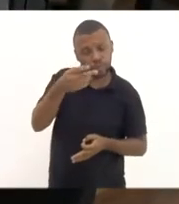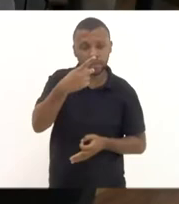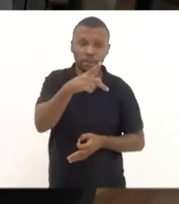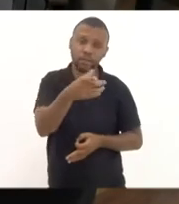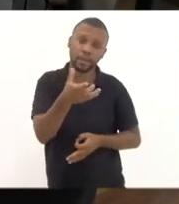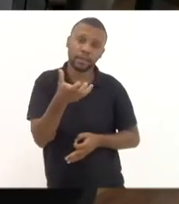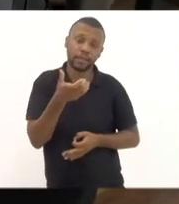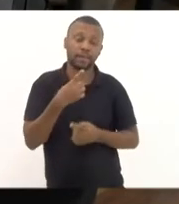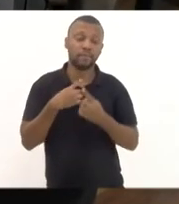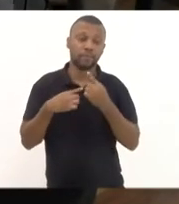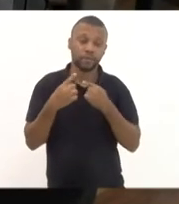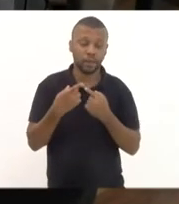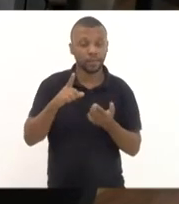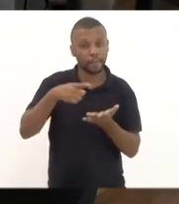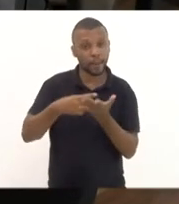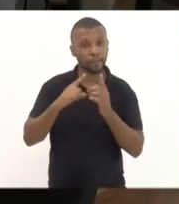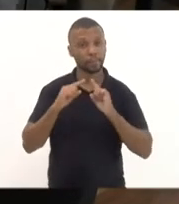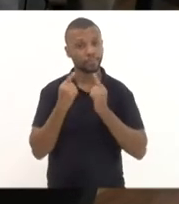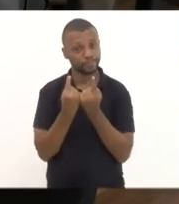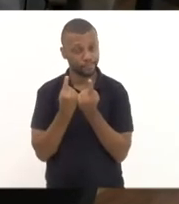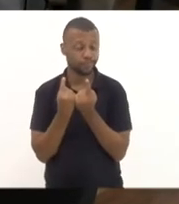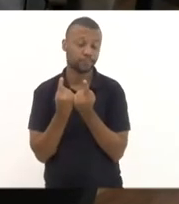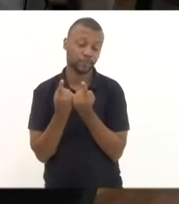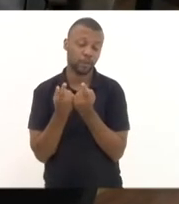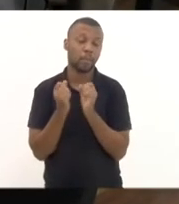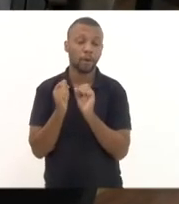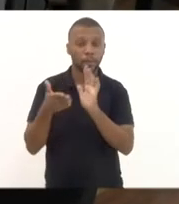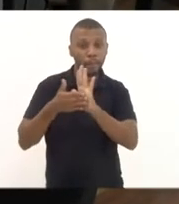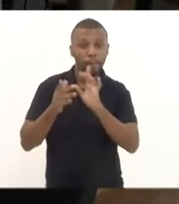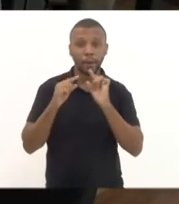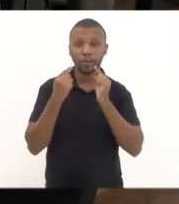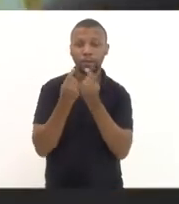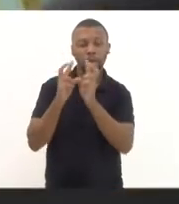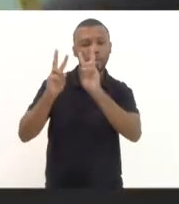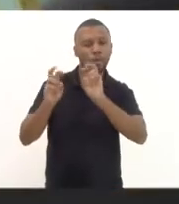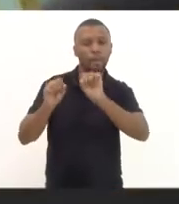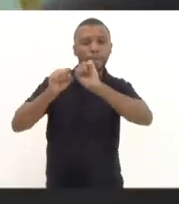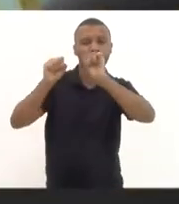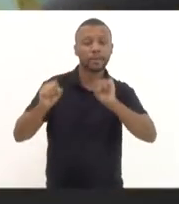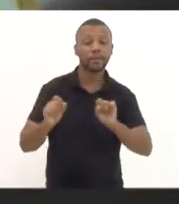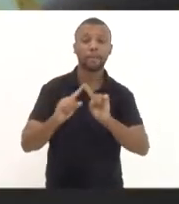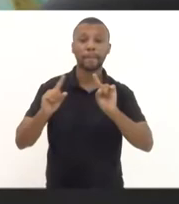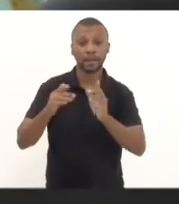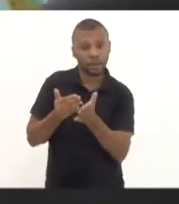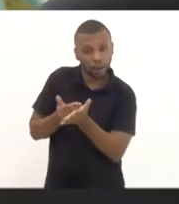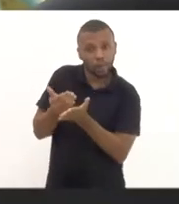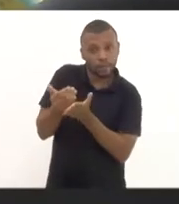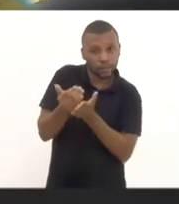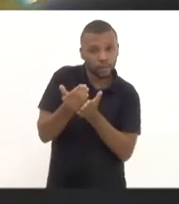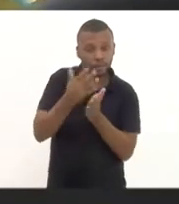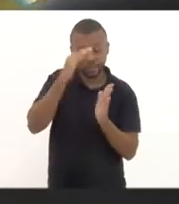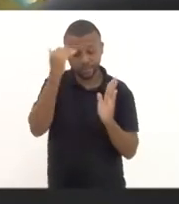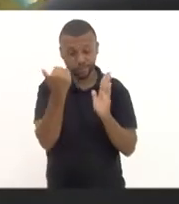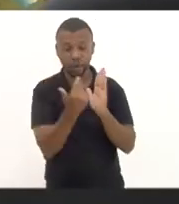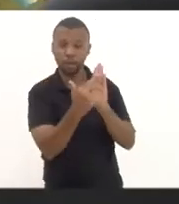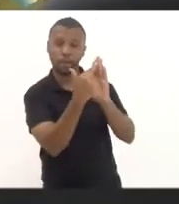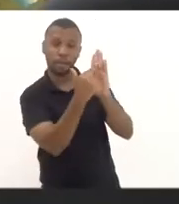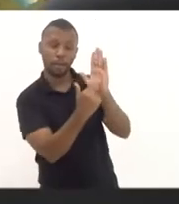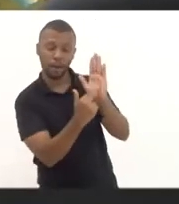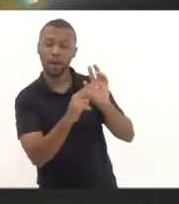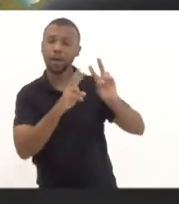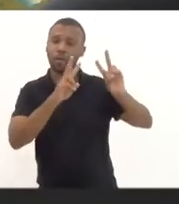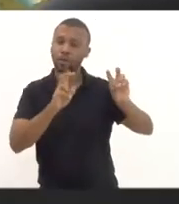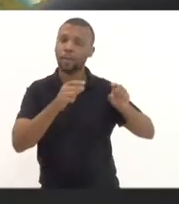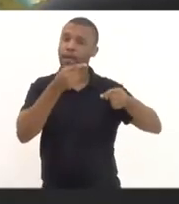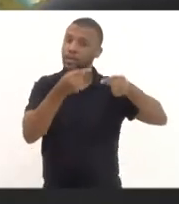essa sistematização E aí segue a sistematização mas da partida agora com esse roteiro a questão da